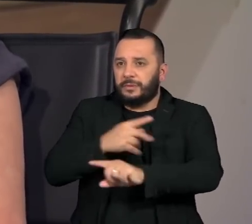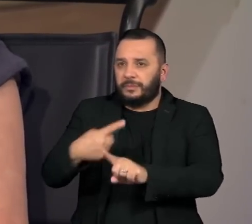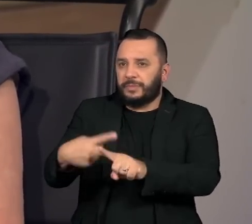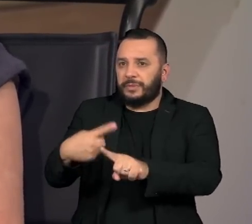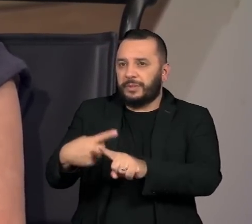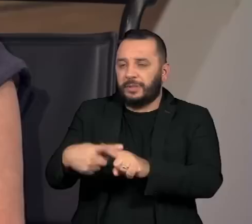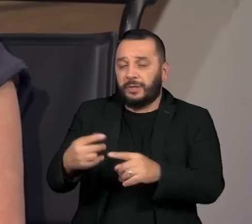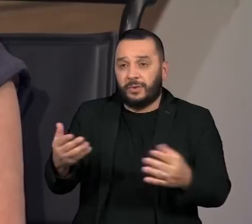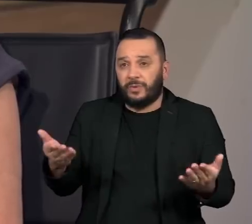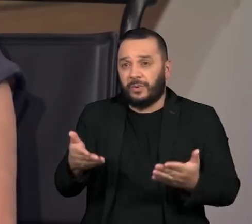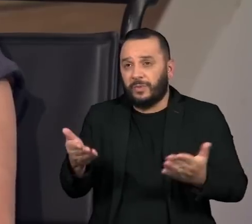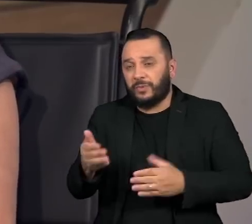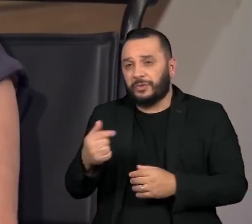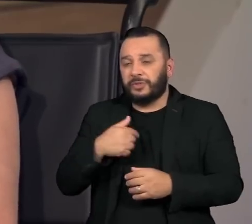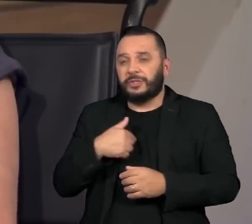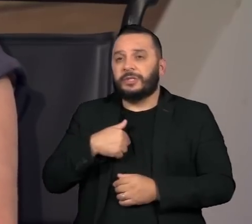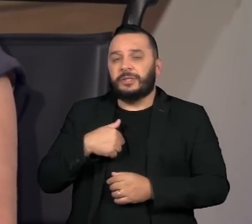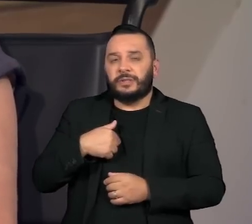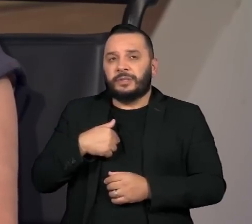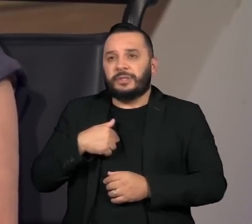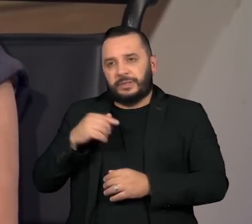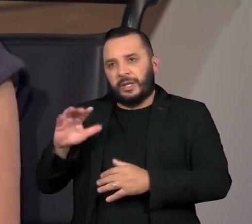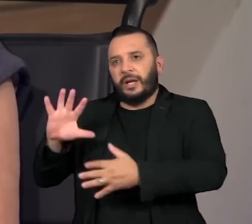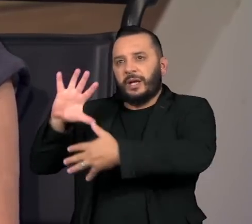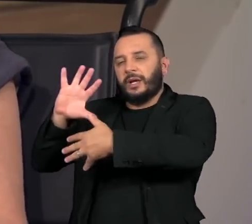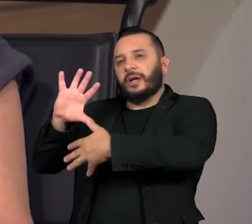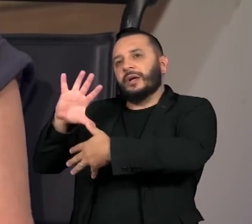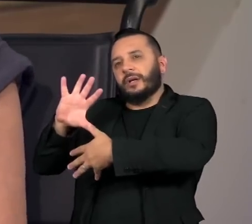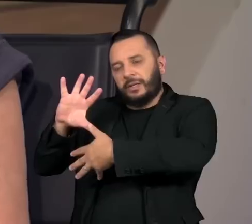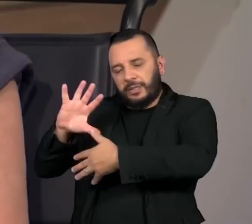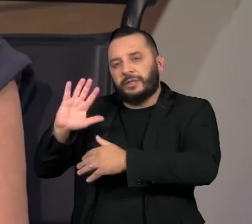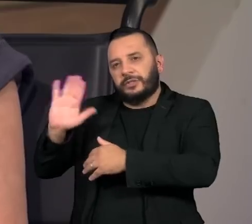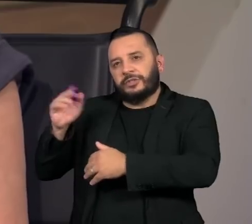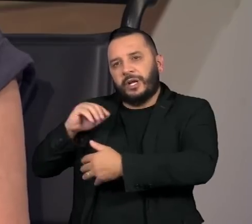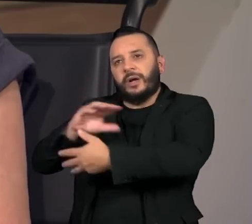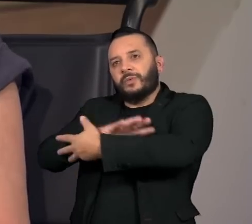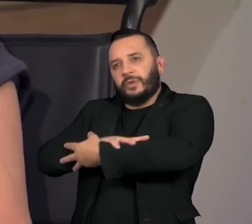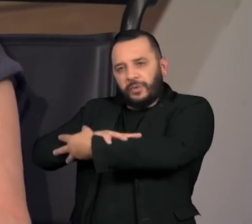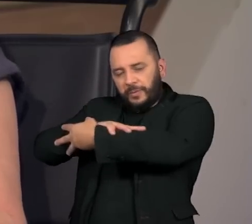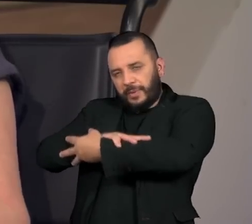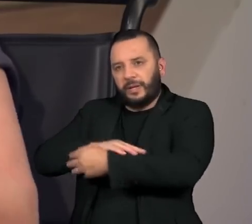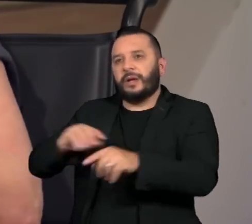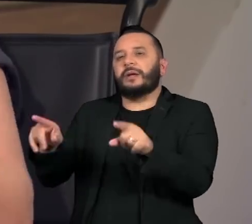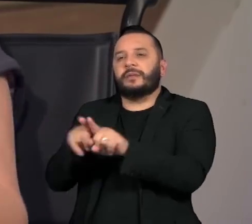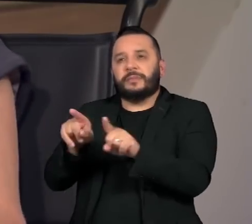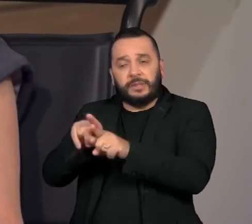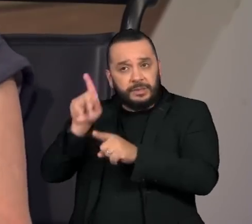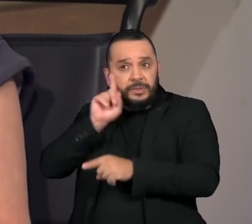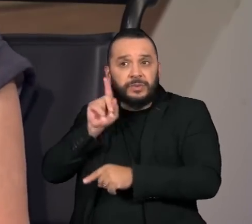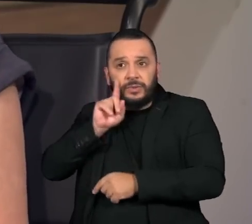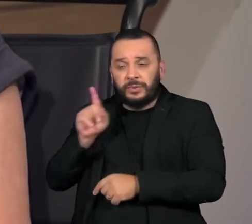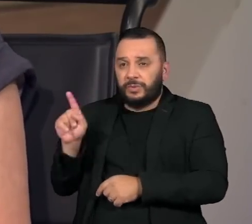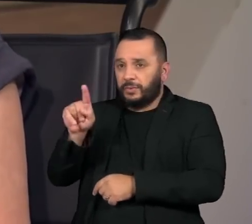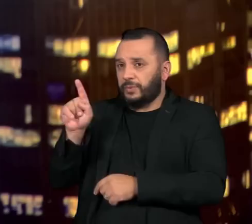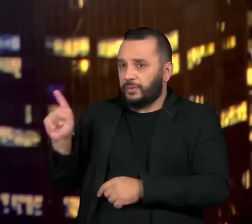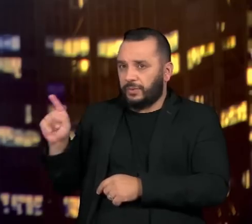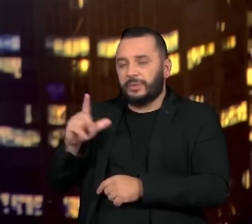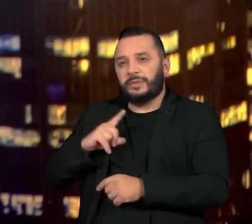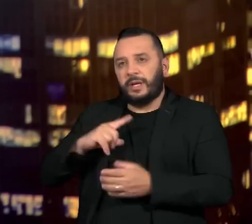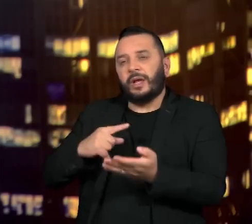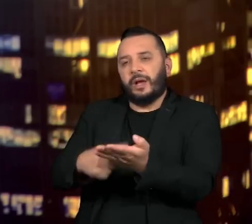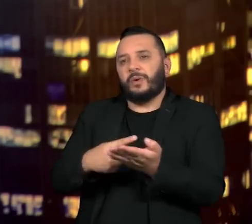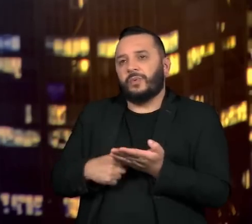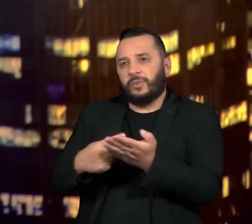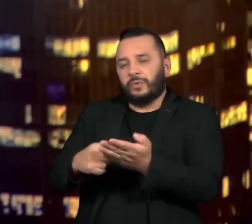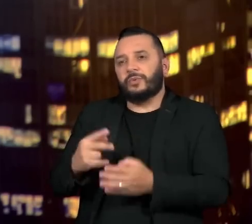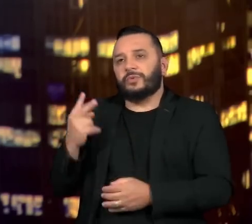hoje essas ações que o Ocidente tem feito na guerra, elas vêm de um acordo entre esses dois núcleos do bloco transatlântico.